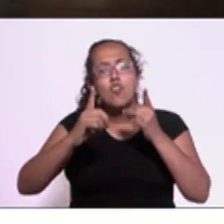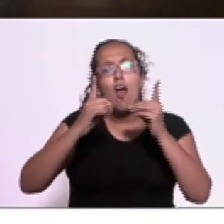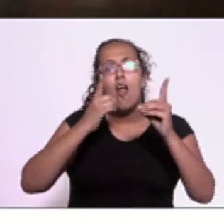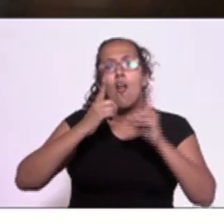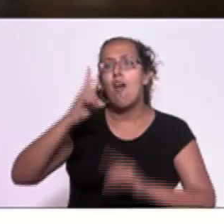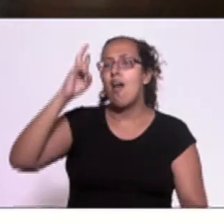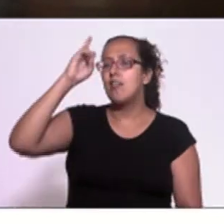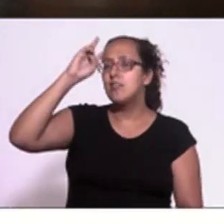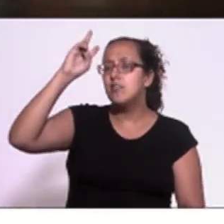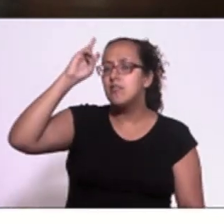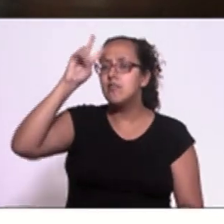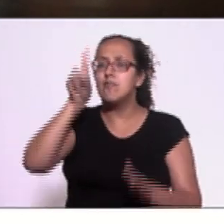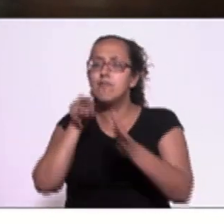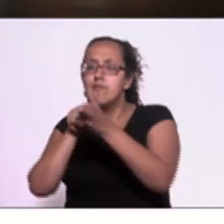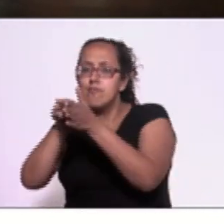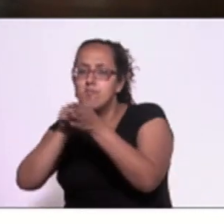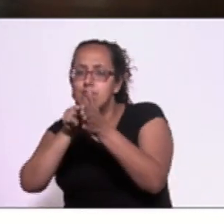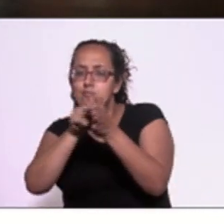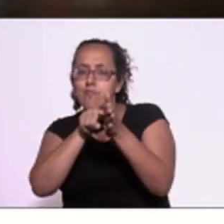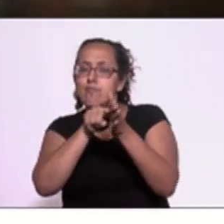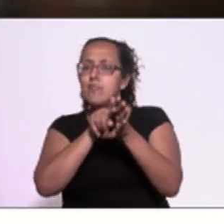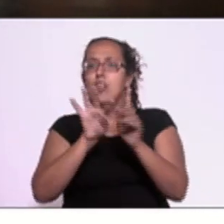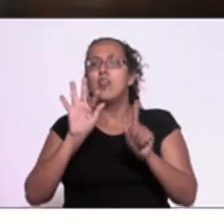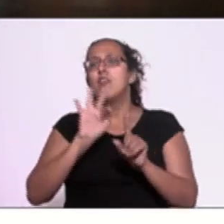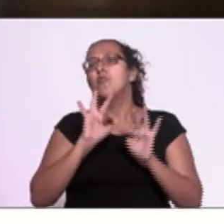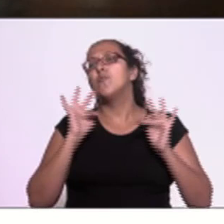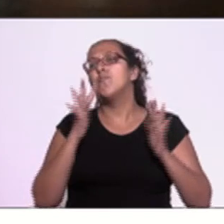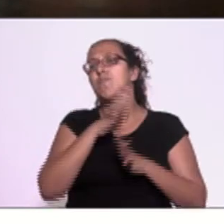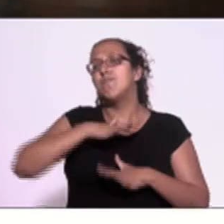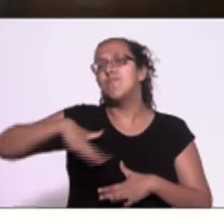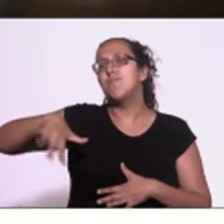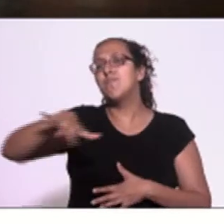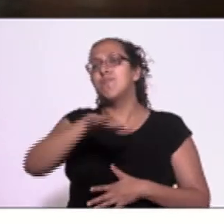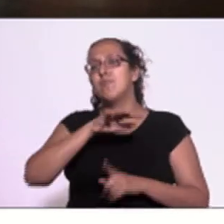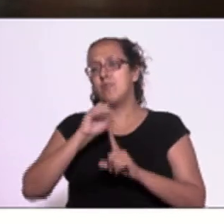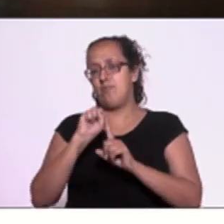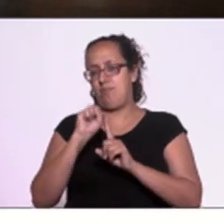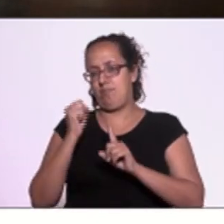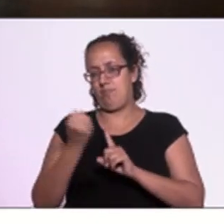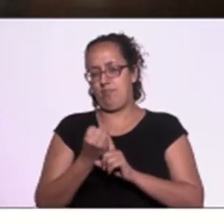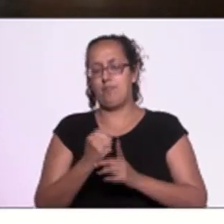historiadores, pesquisadores e o público em geral.